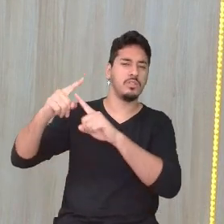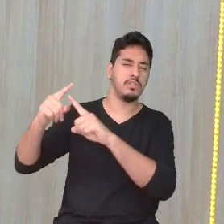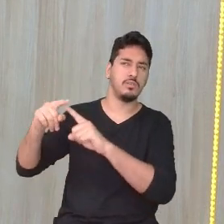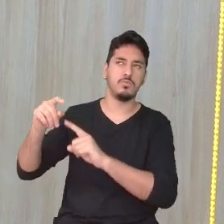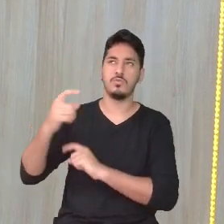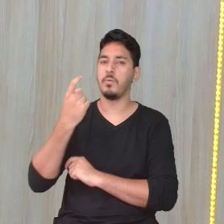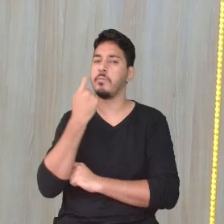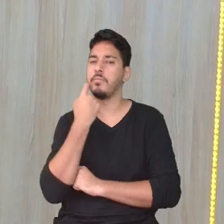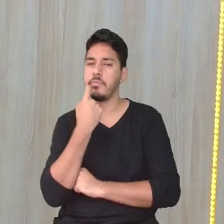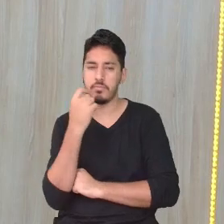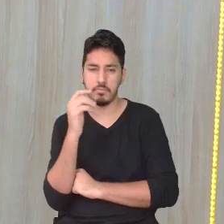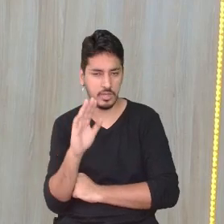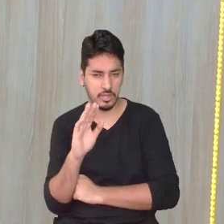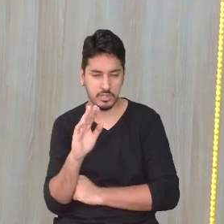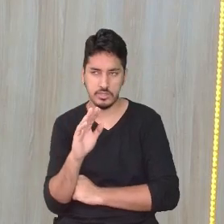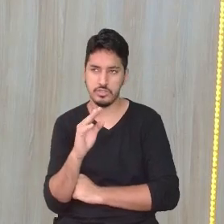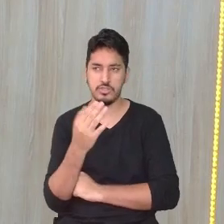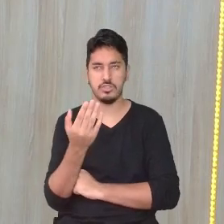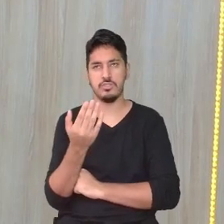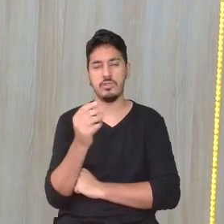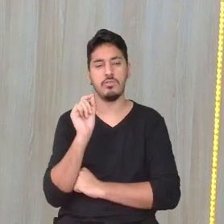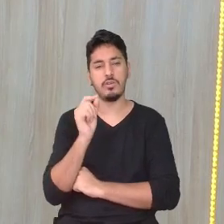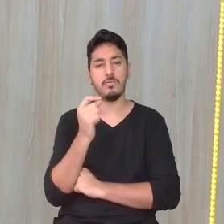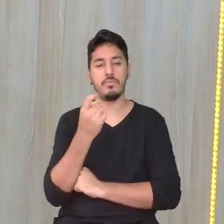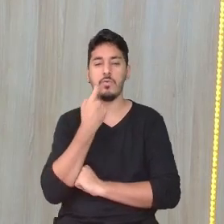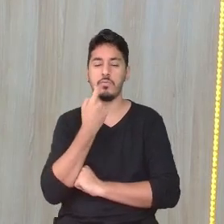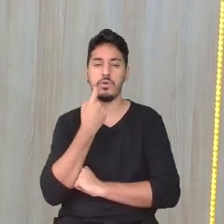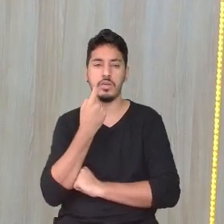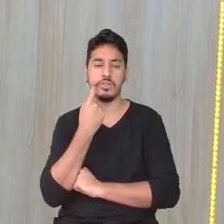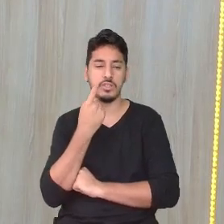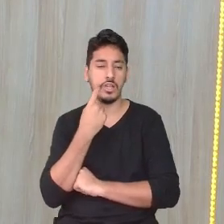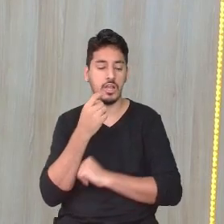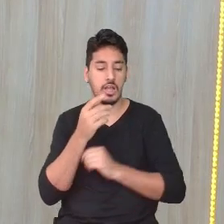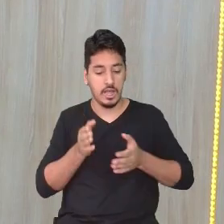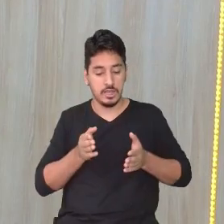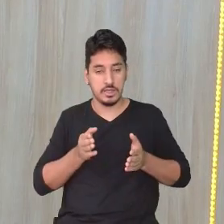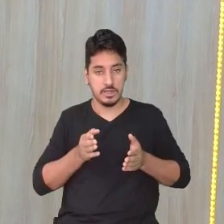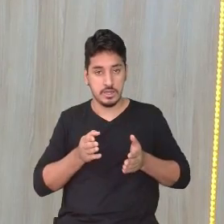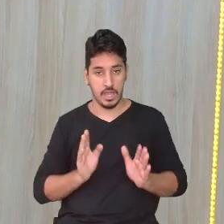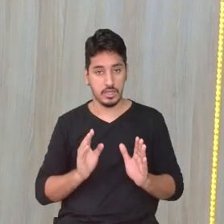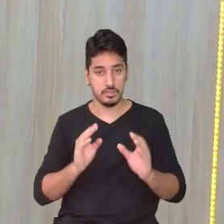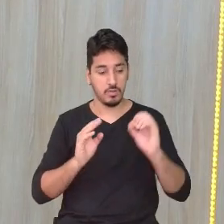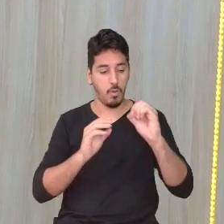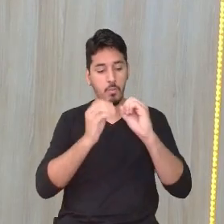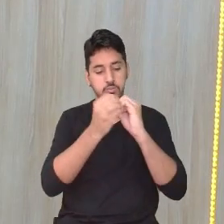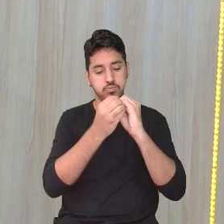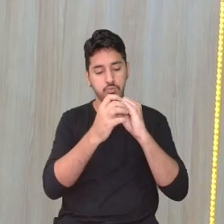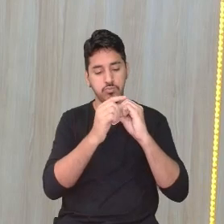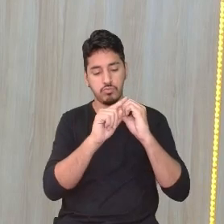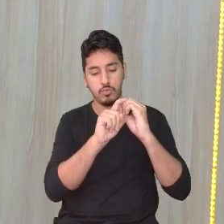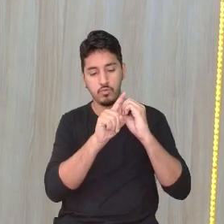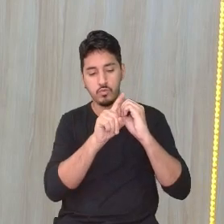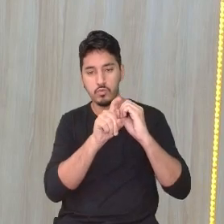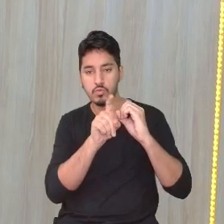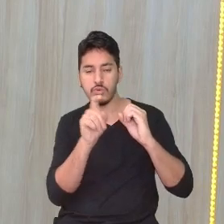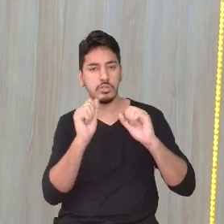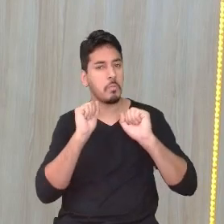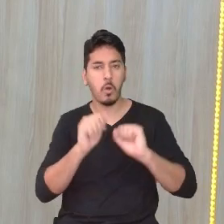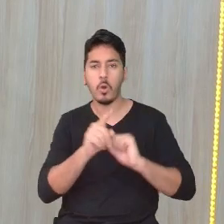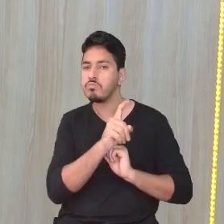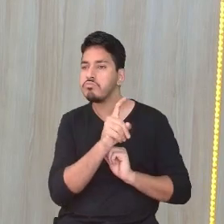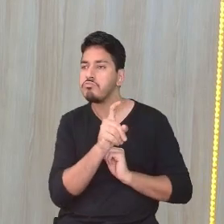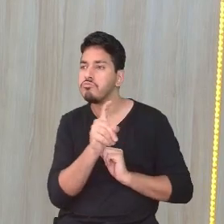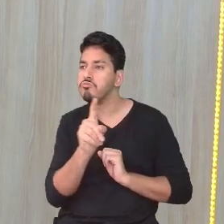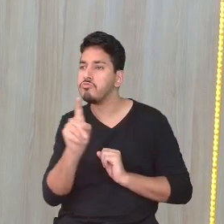os peixes, em que o peixe ele mal nasce, mal eclode aquele ovo, ele já pode seguir a vida